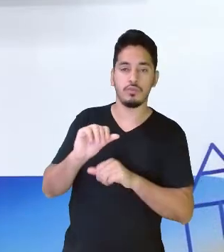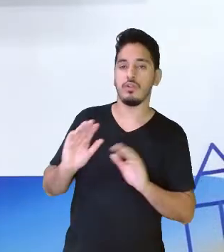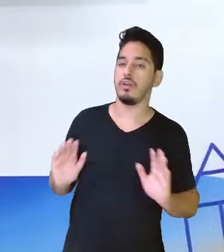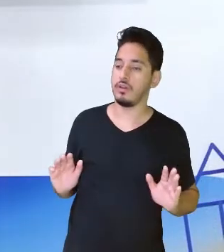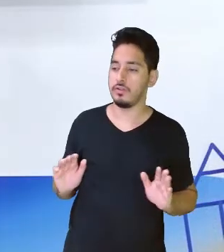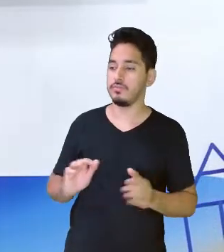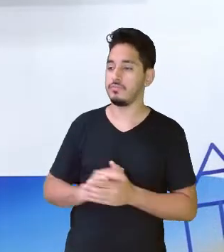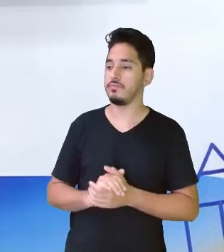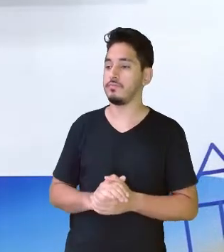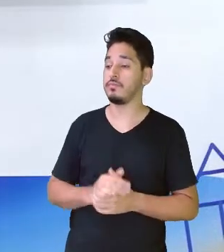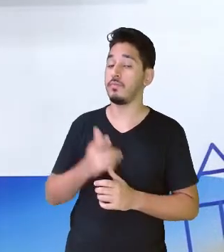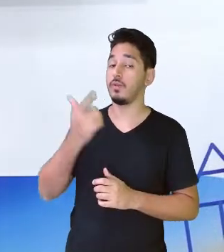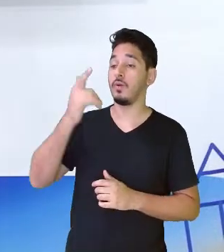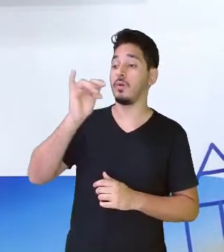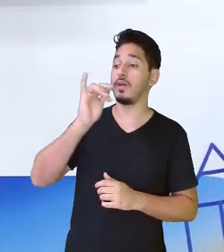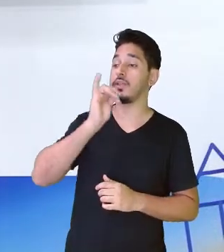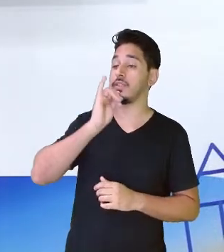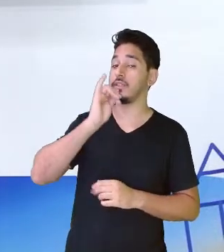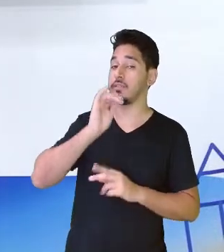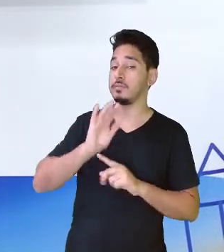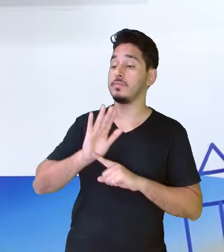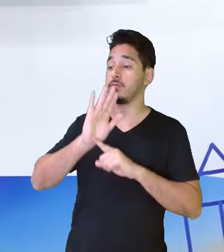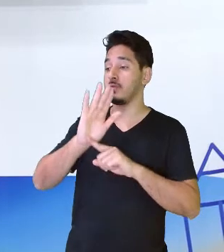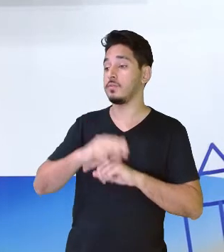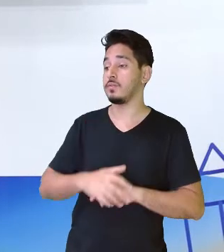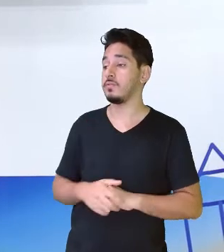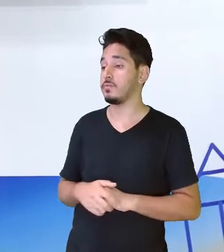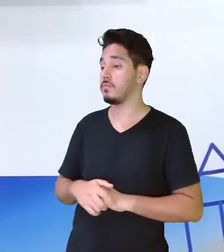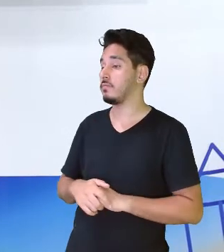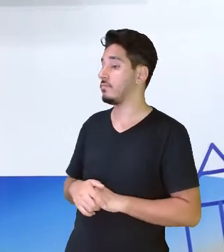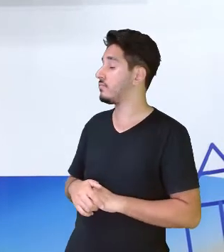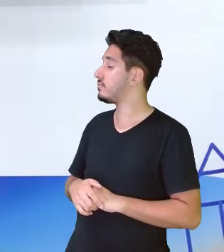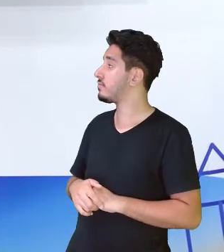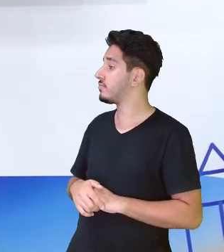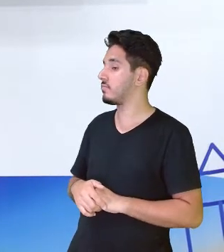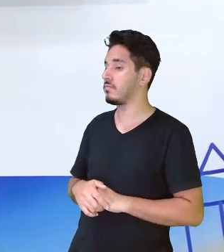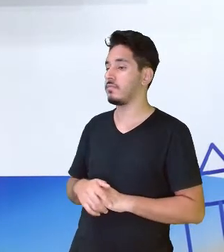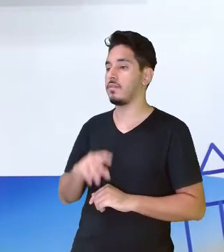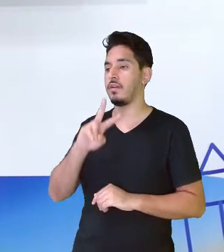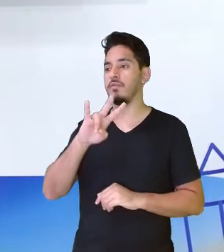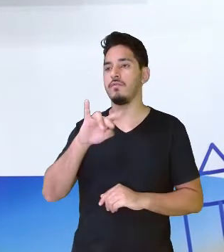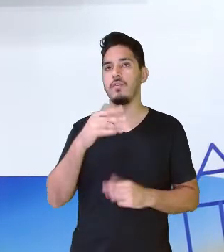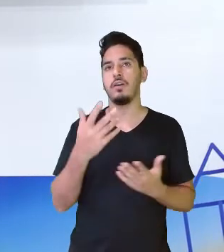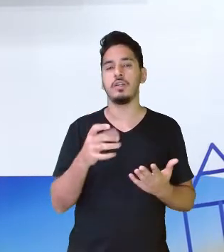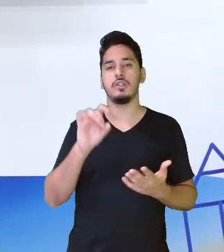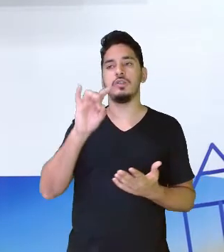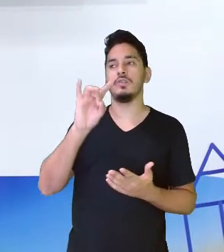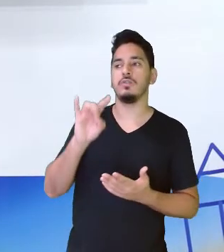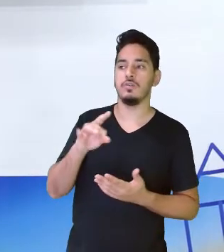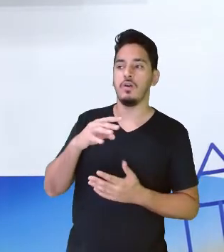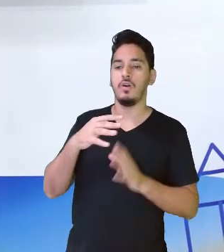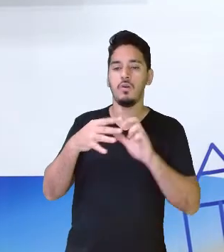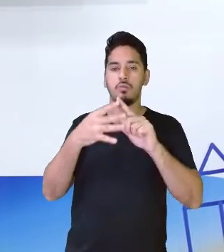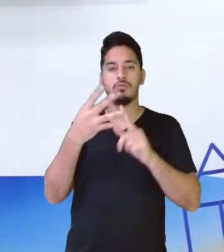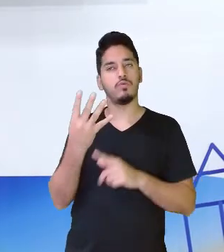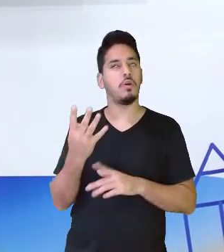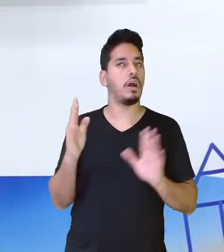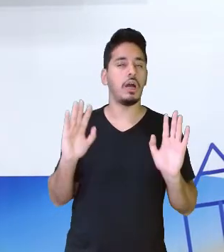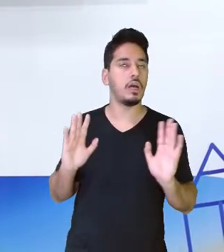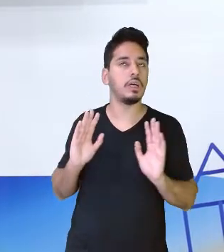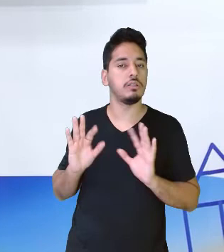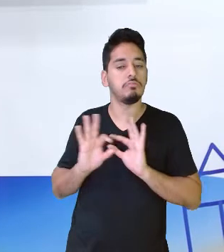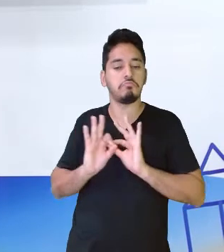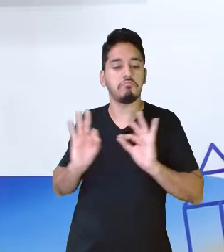Aqui eu tenho outro exemplo. Vai que só ficaram vocês 4